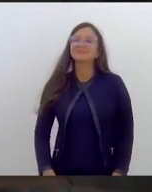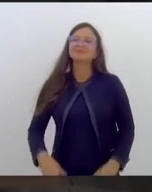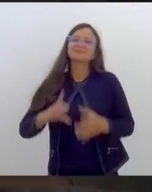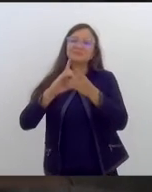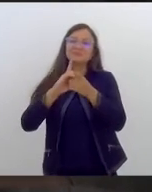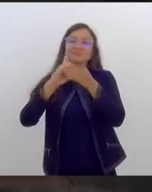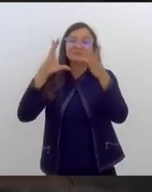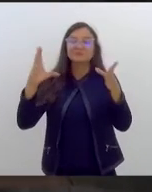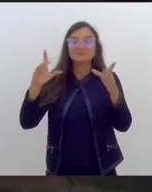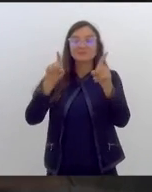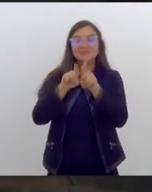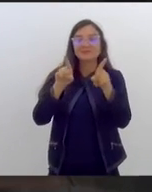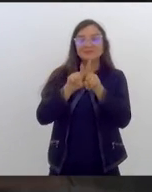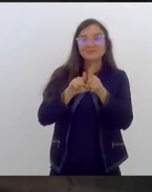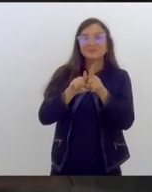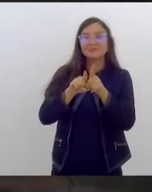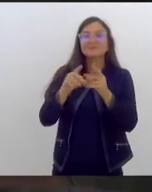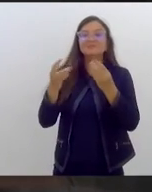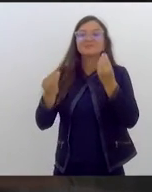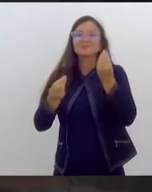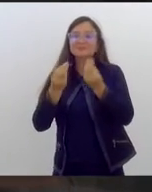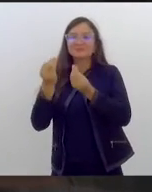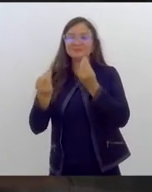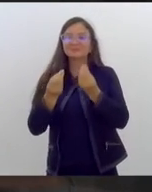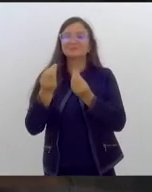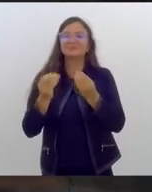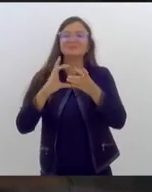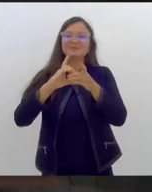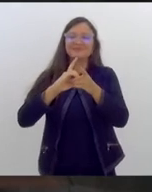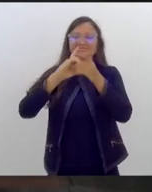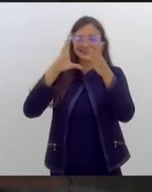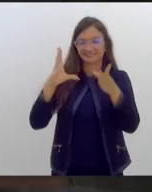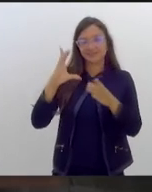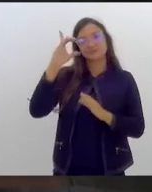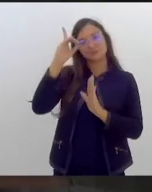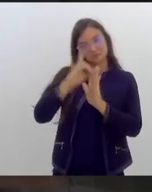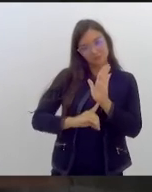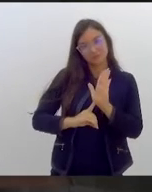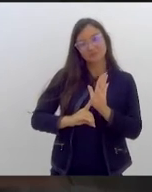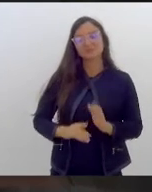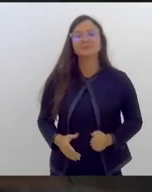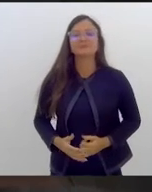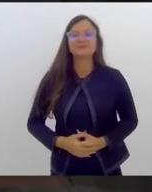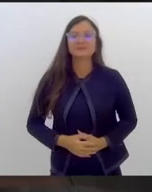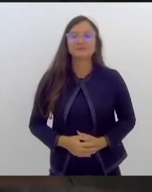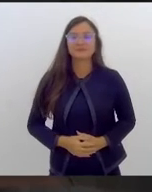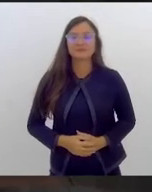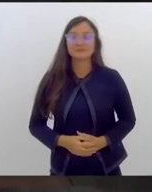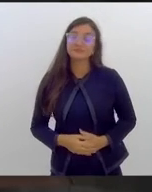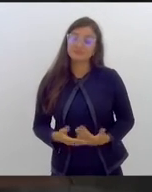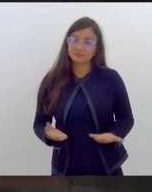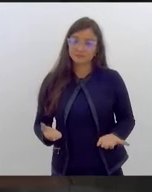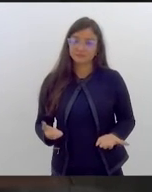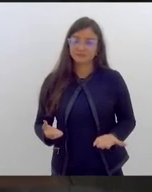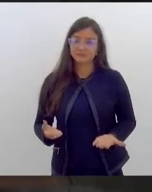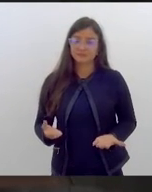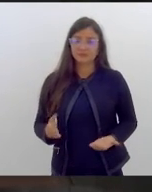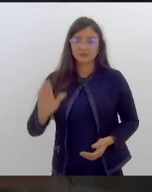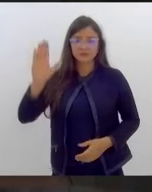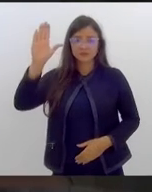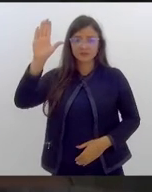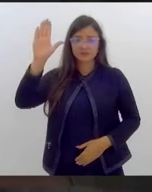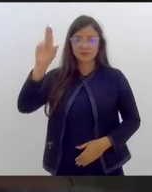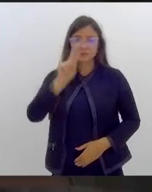e sobre o funcionamento do Estado democrático de direito ora o candidato bolsonaro